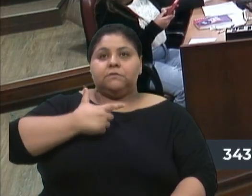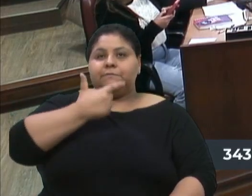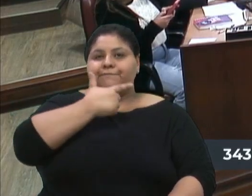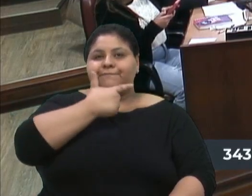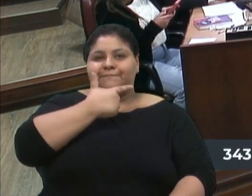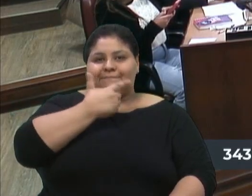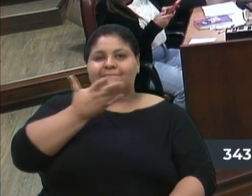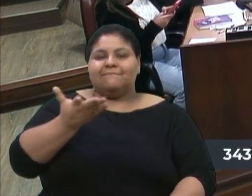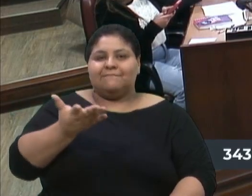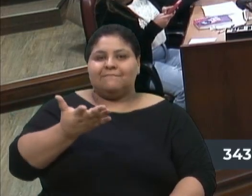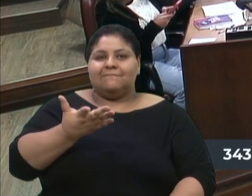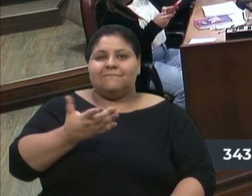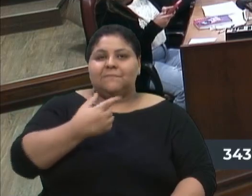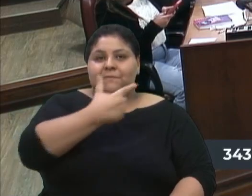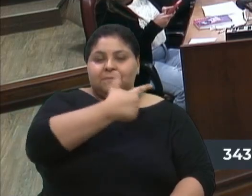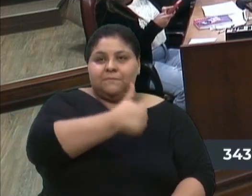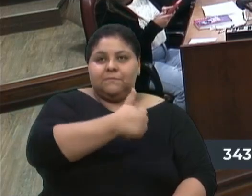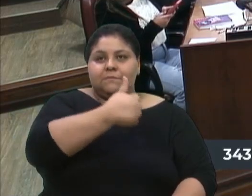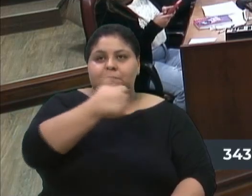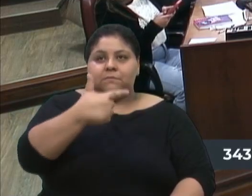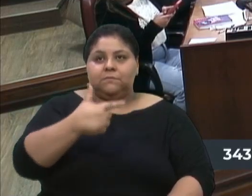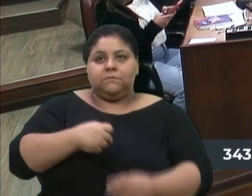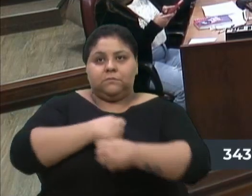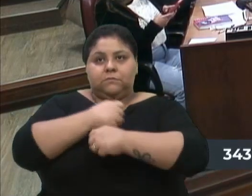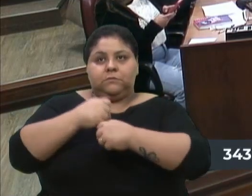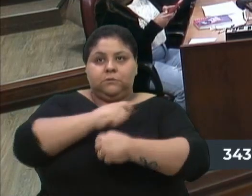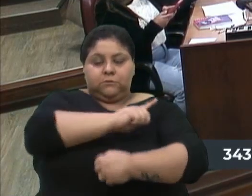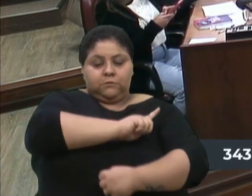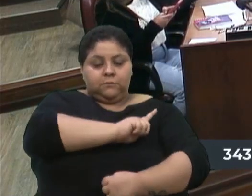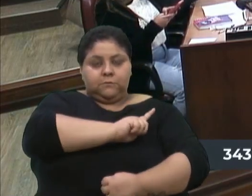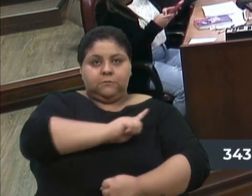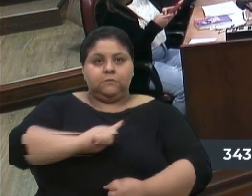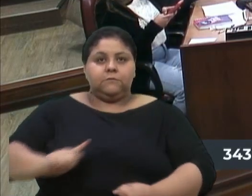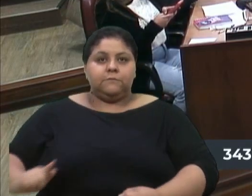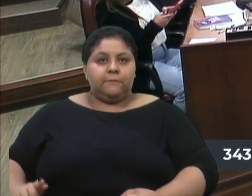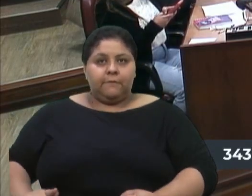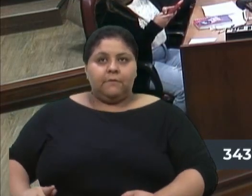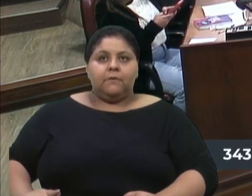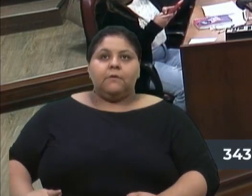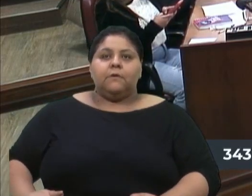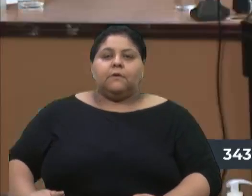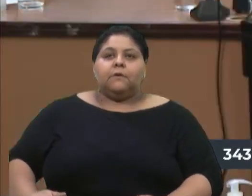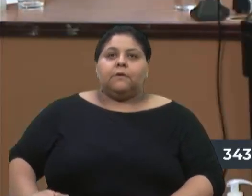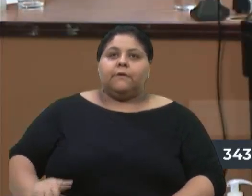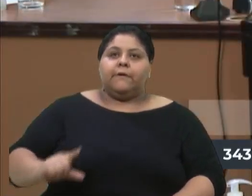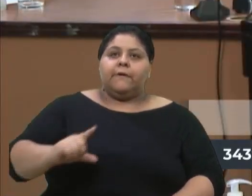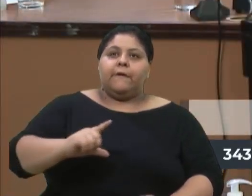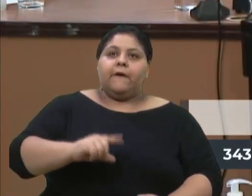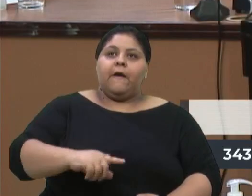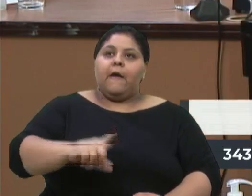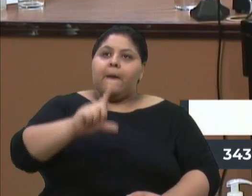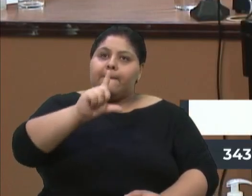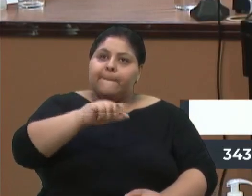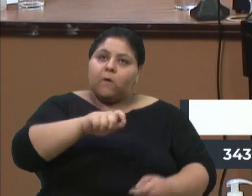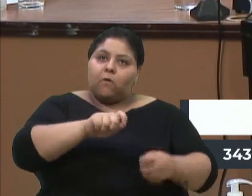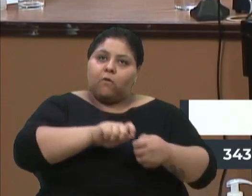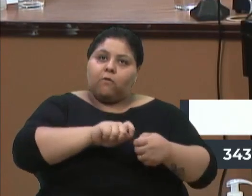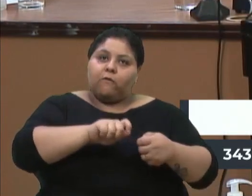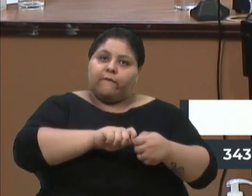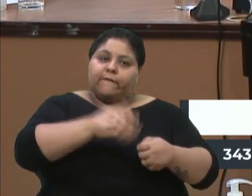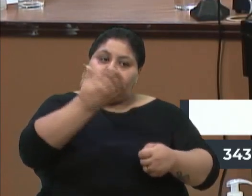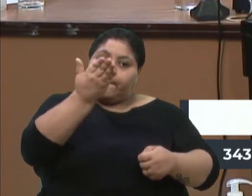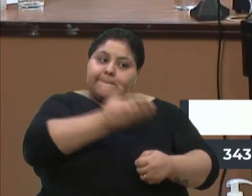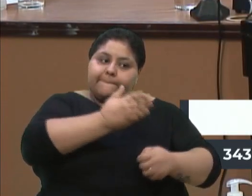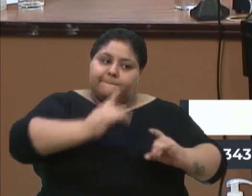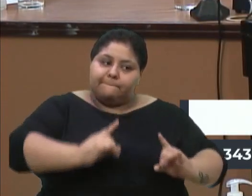12 anos de governo, né? Se fizessem meia dúzia de universidade, é pouco ainda, é pouco, tá? É pouco,